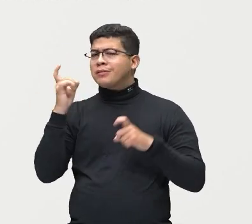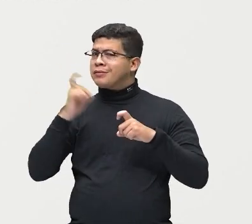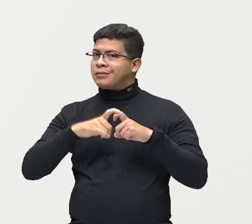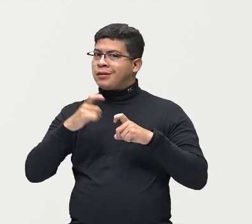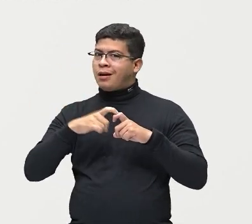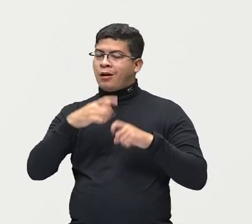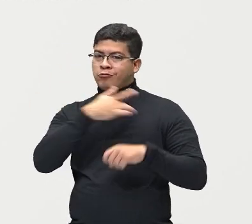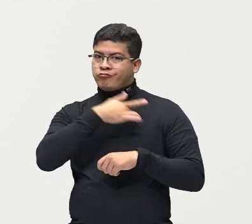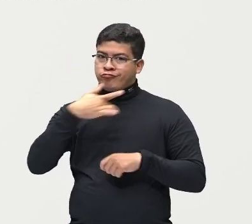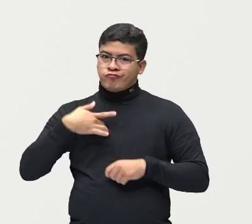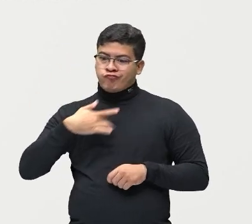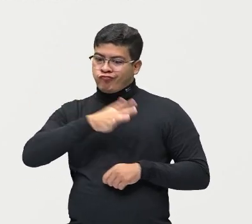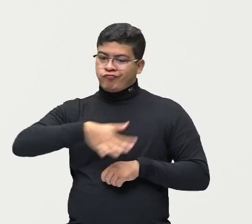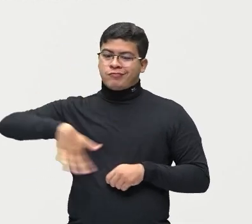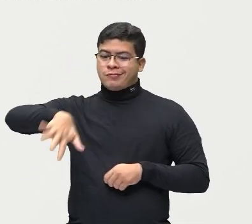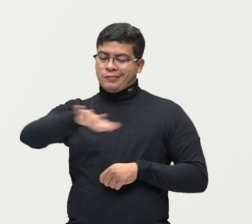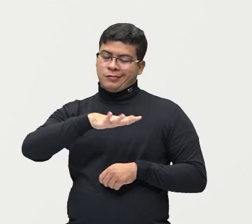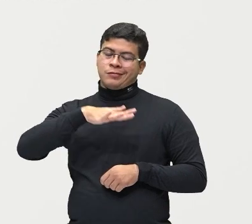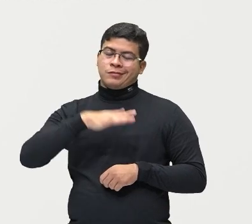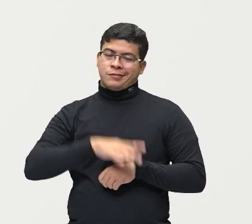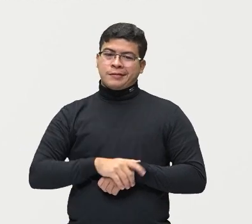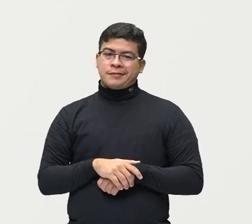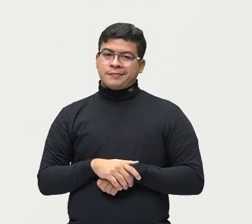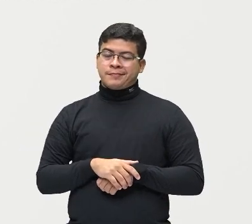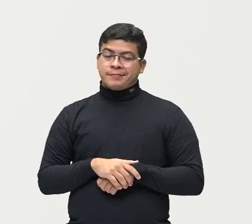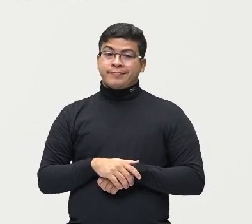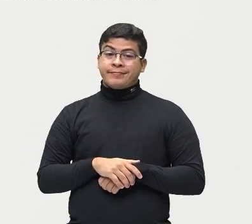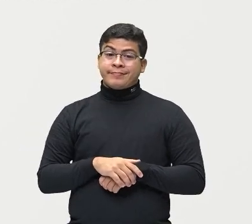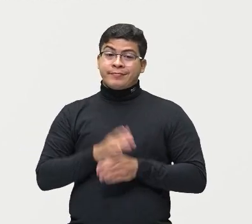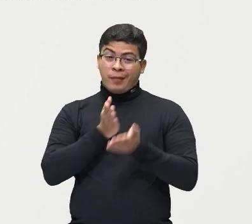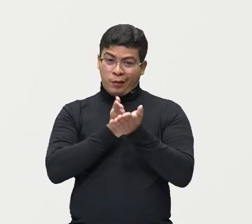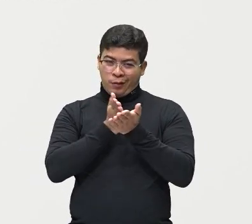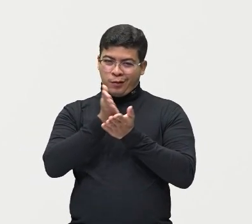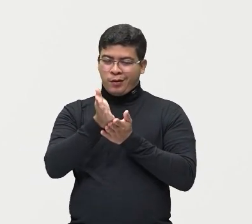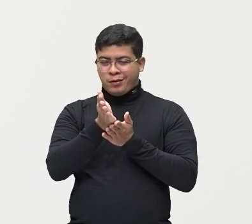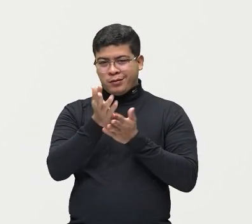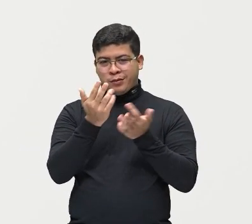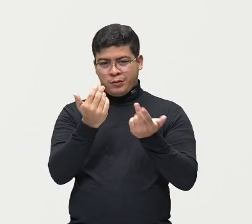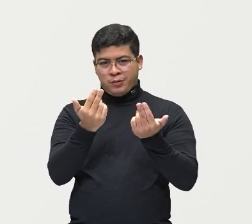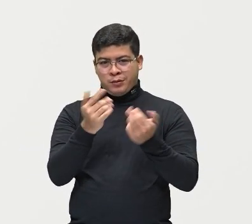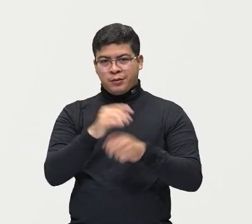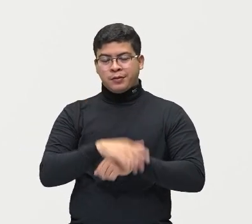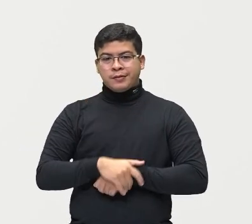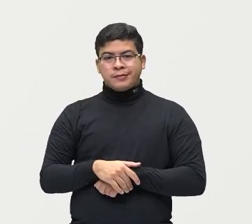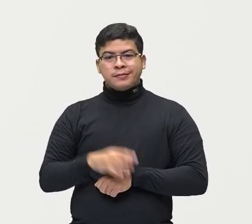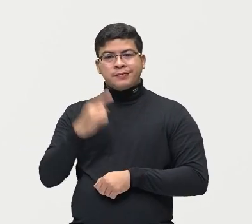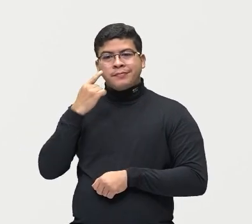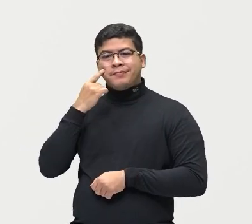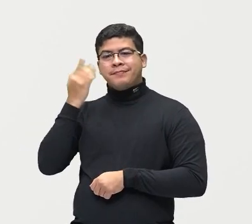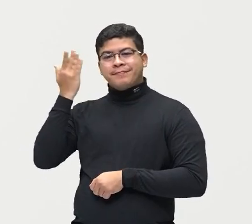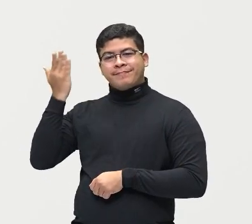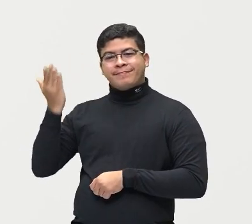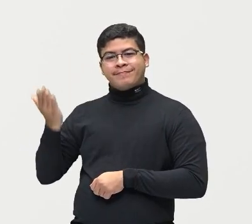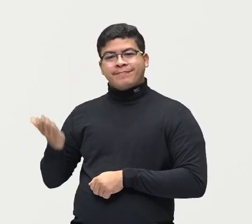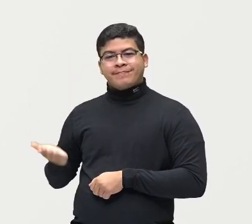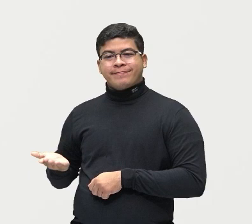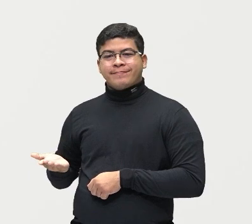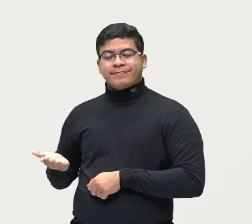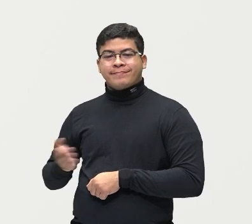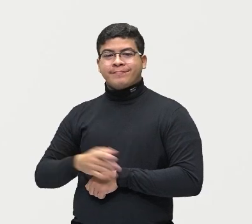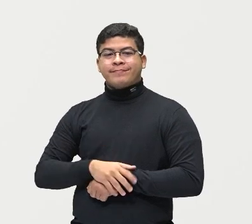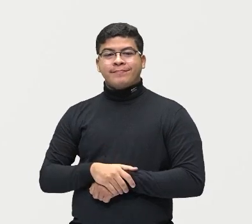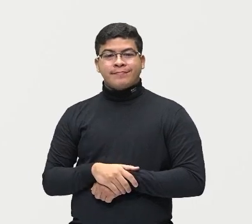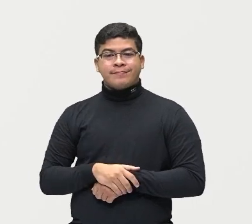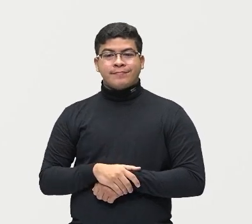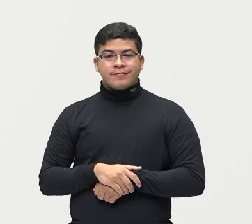né? E aí, na mesma linha de vacinas, com vírus atenuados, aquele que eu falei para vocês, né, aquele vírus